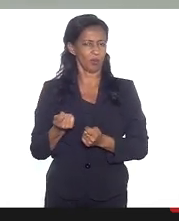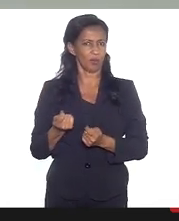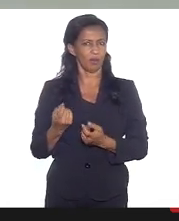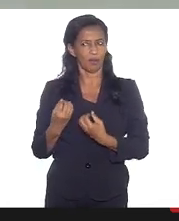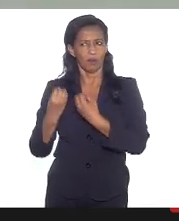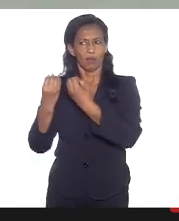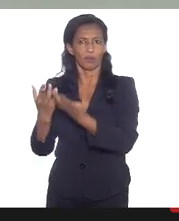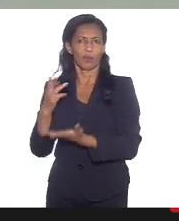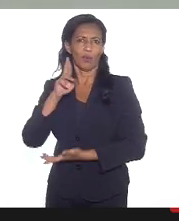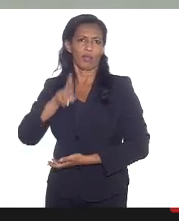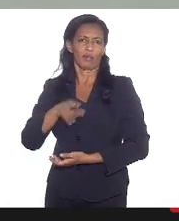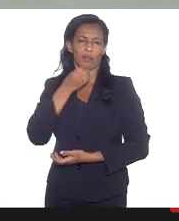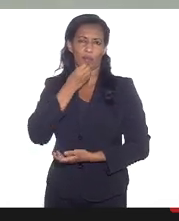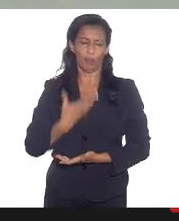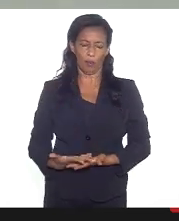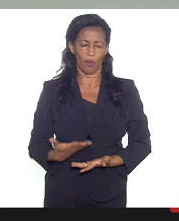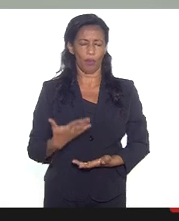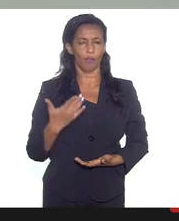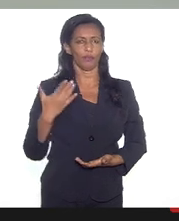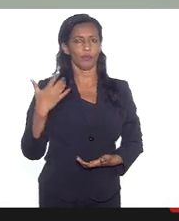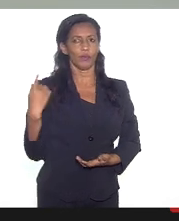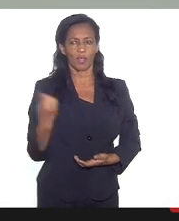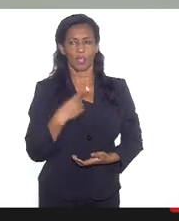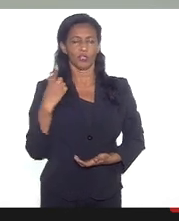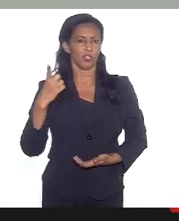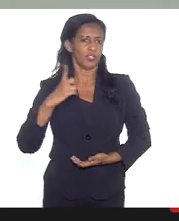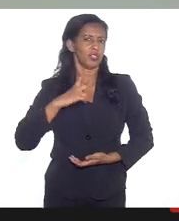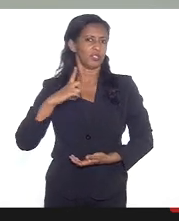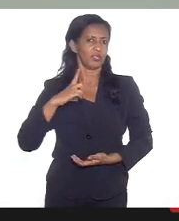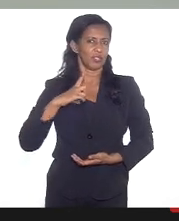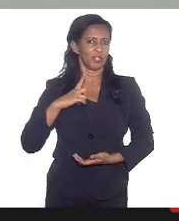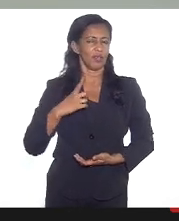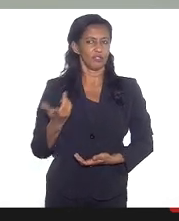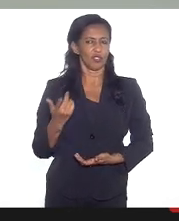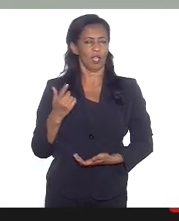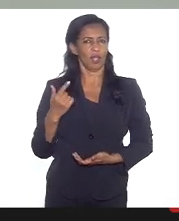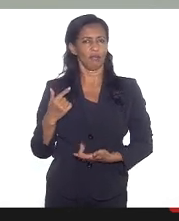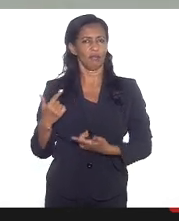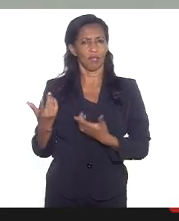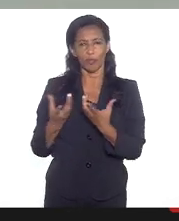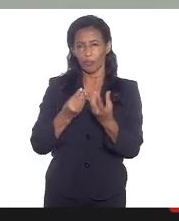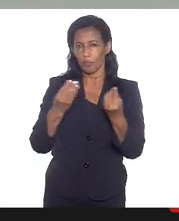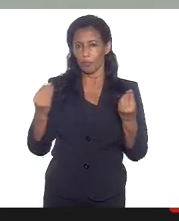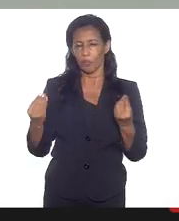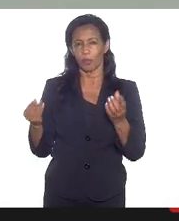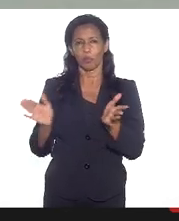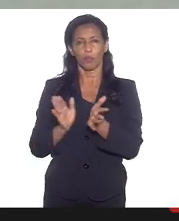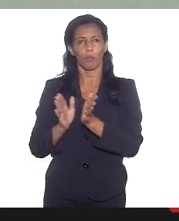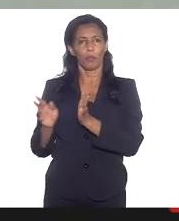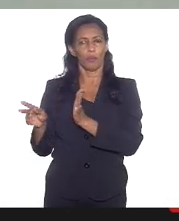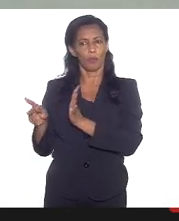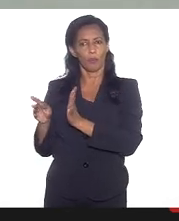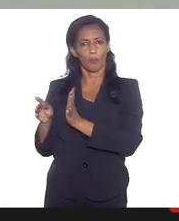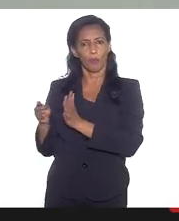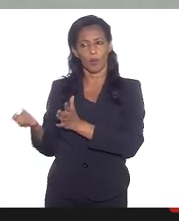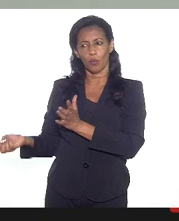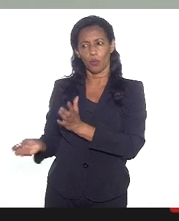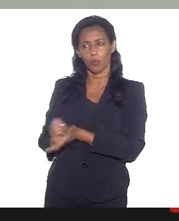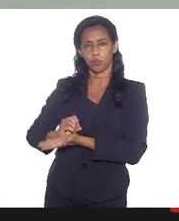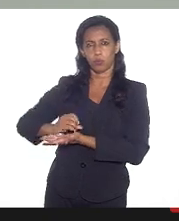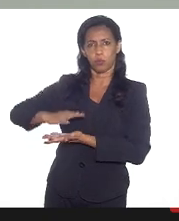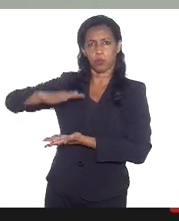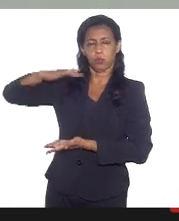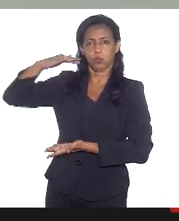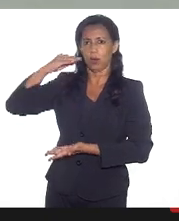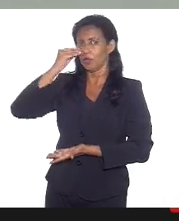um resultado muito bom. A gente, né, teve uma situação de insolvência fiscal, e isso foi muito proporcionado também pelo grande volume de